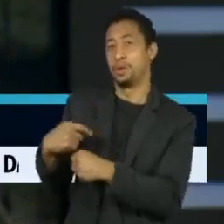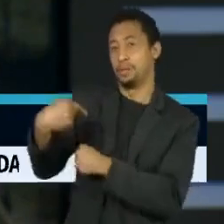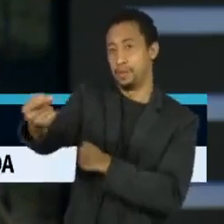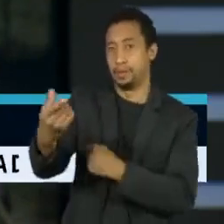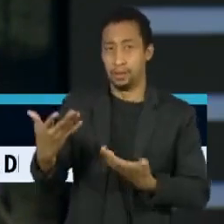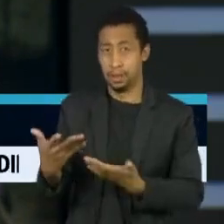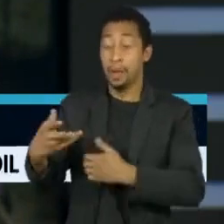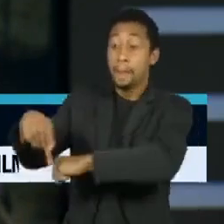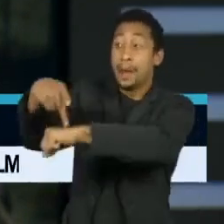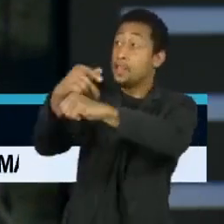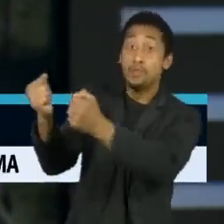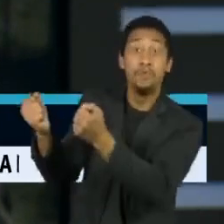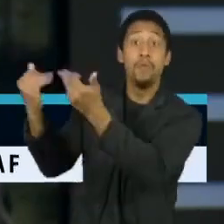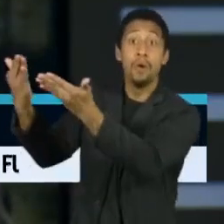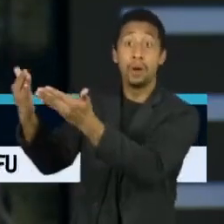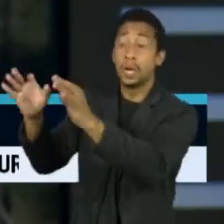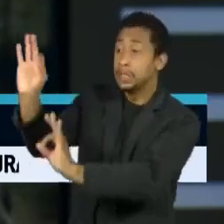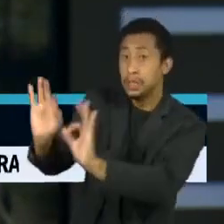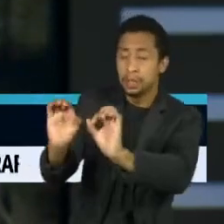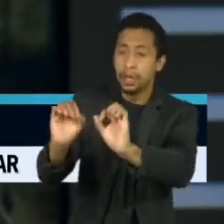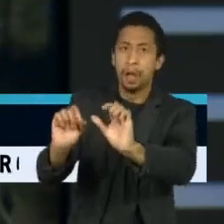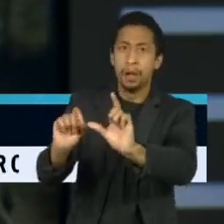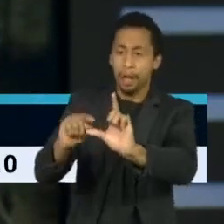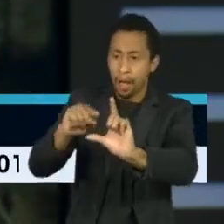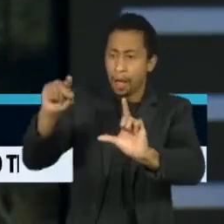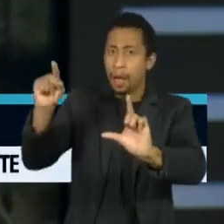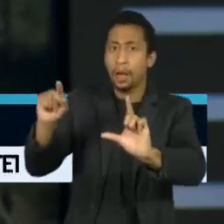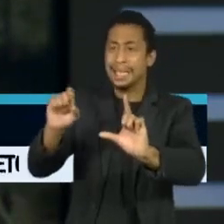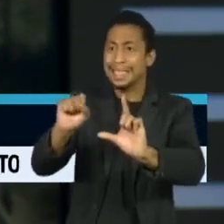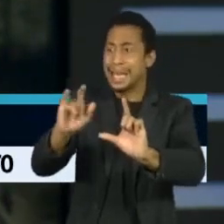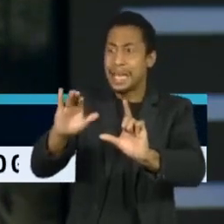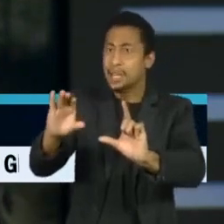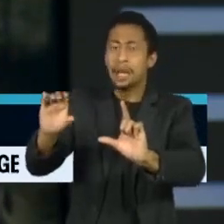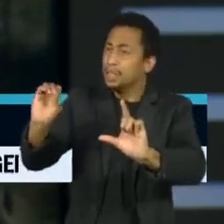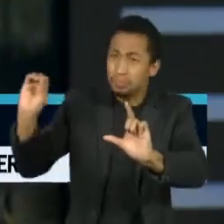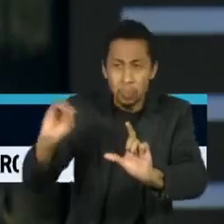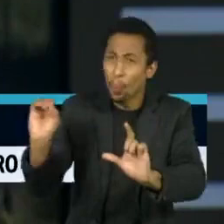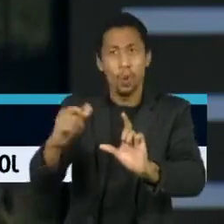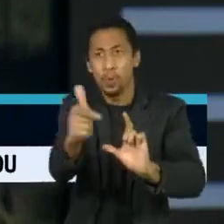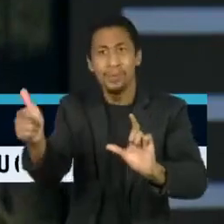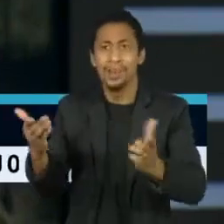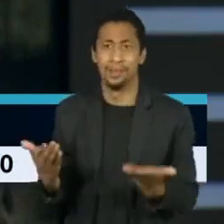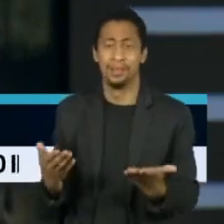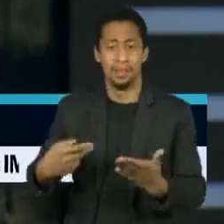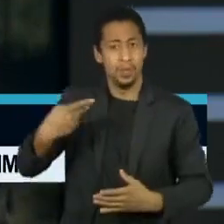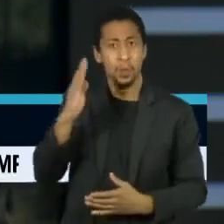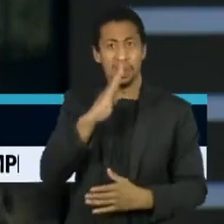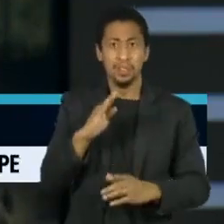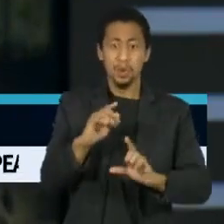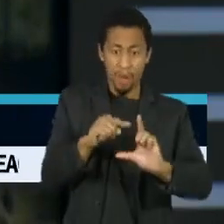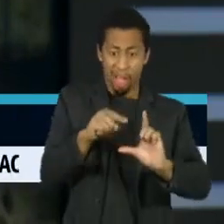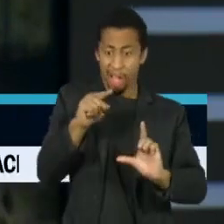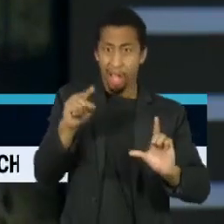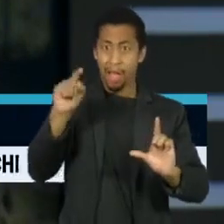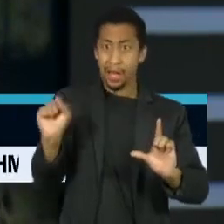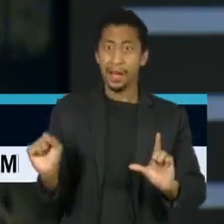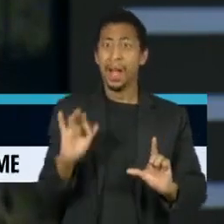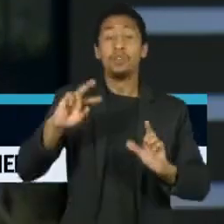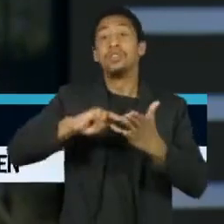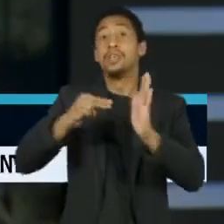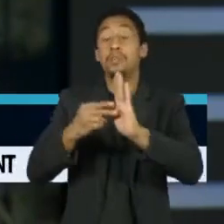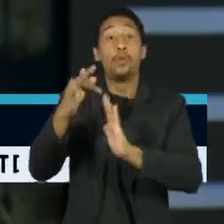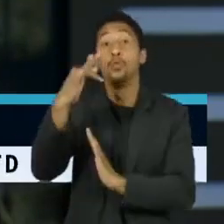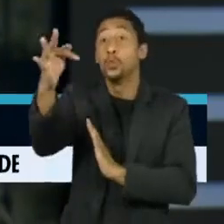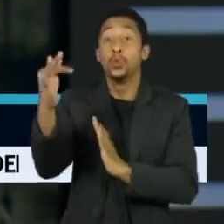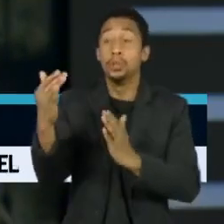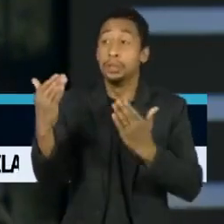tem nenhum país no mundo fazendo uma um aumento de taxa de juros dessa maneira isso é um sinal basicamente taxa de juros é insegurança no futuro